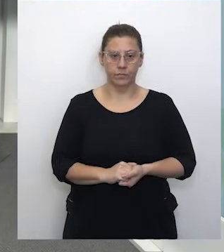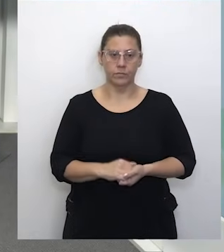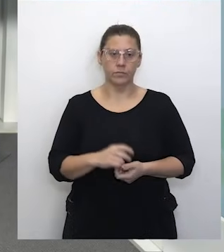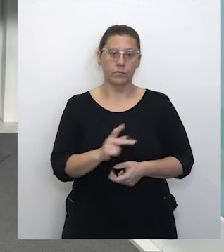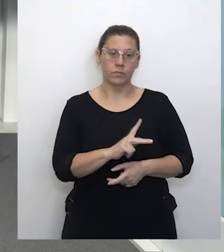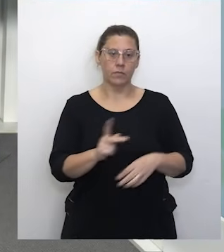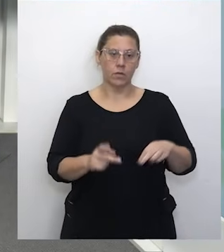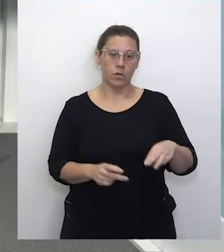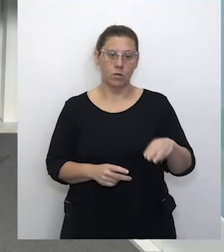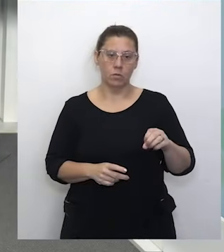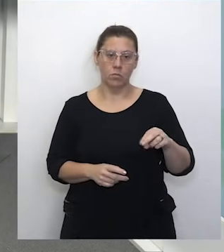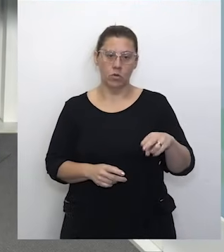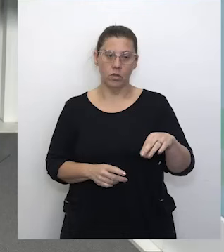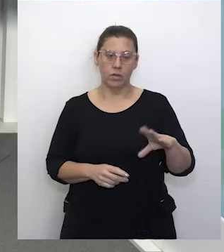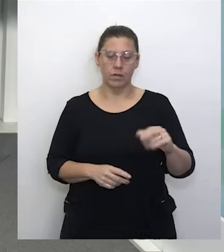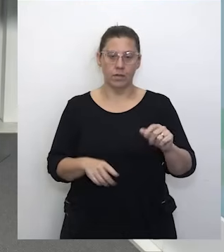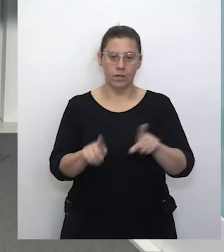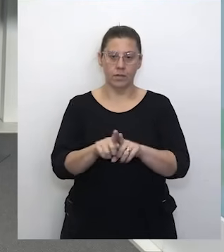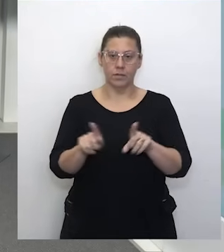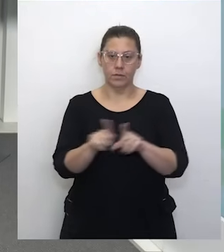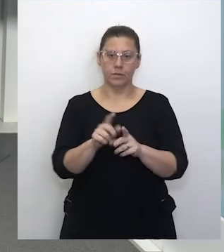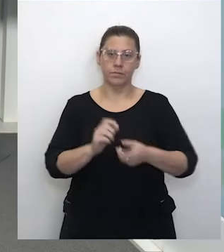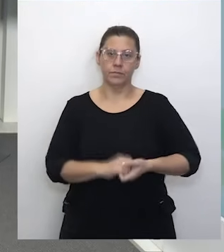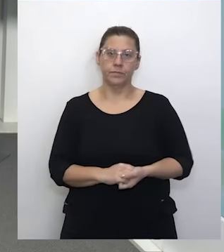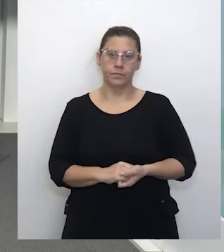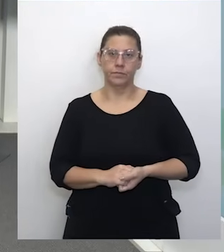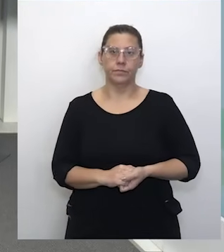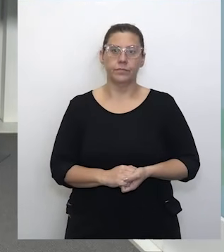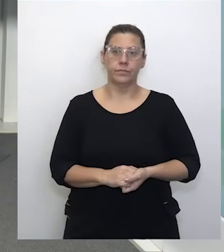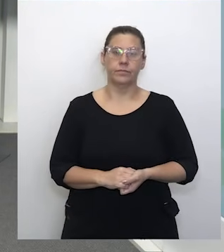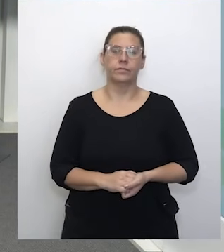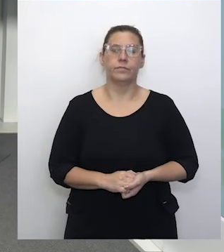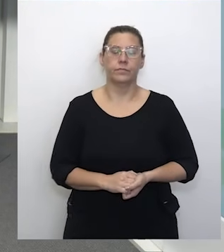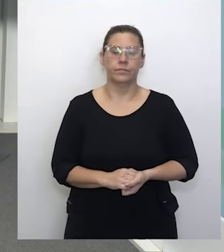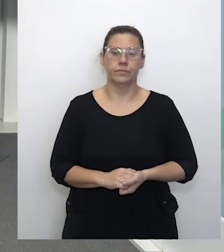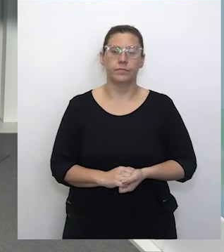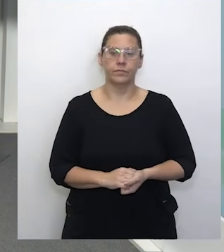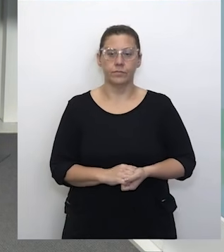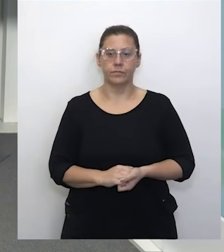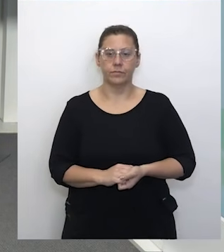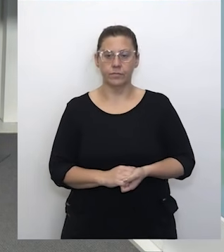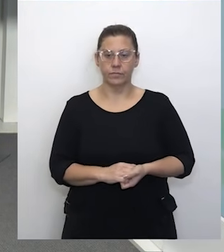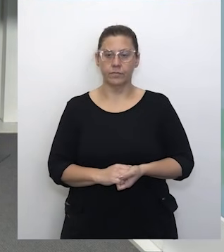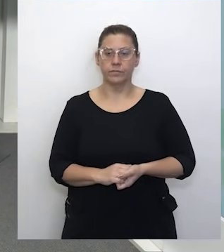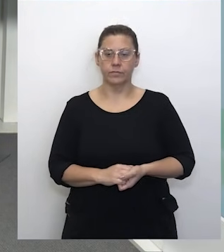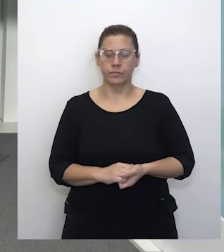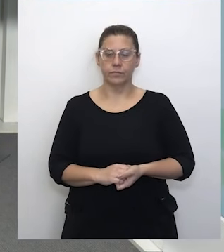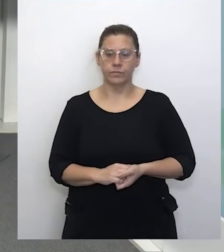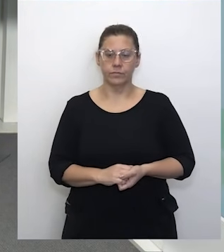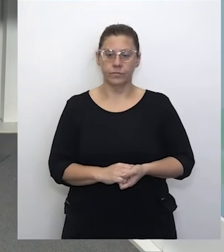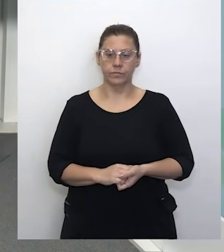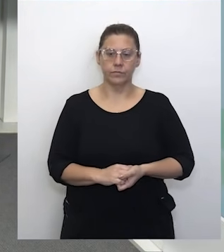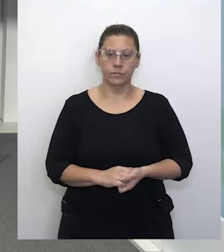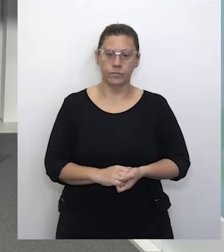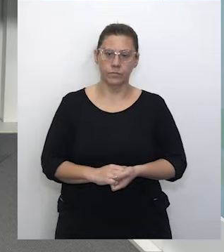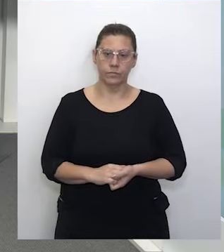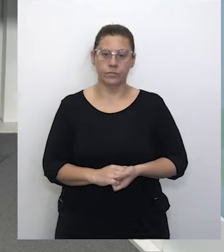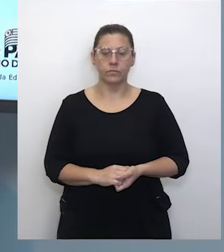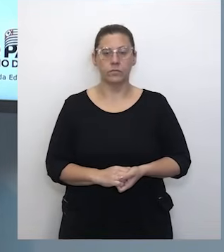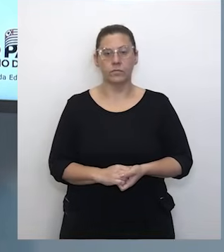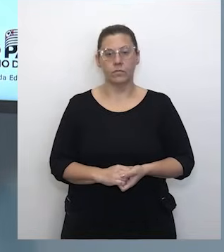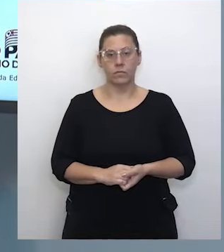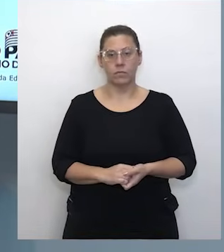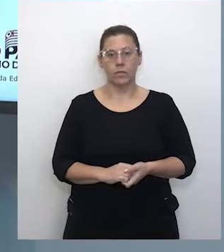falando que eu voltei. Valeu, Mônica. Sim, eu não abro mão aqui da nossa aula, né, Legal. meu companheiro? Obrigado. Gente, é o